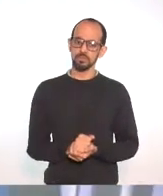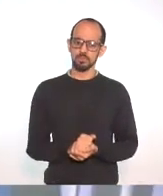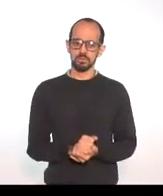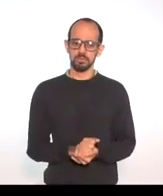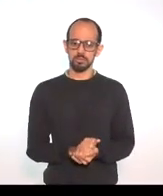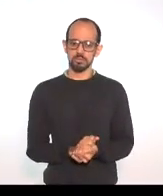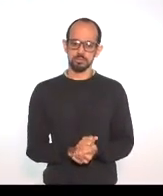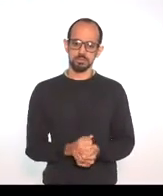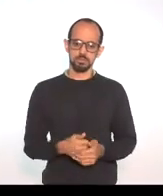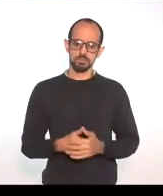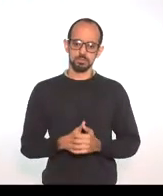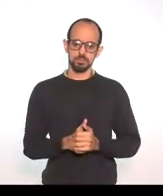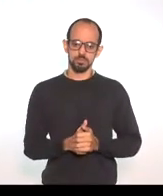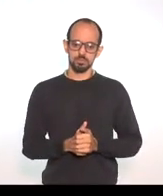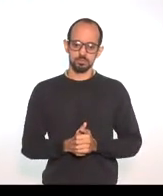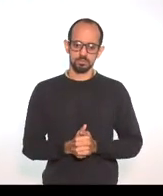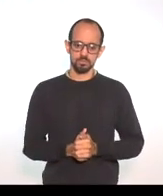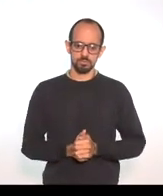projeto